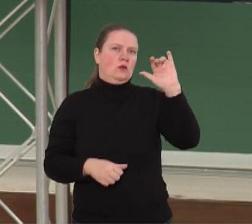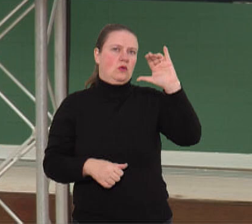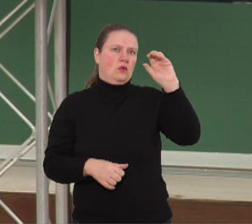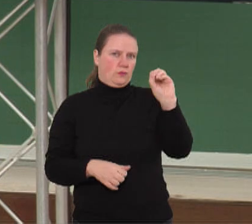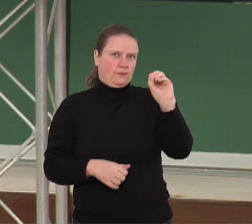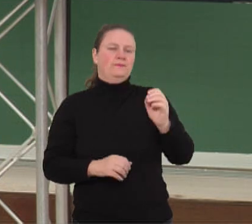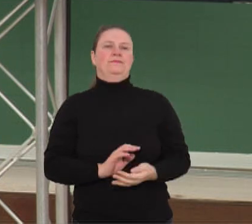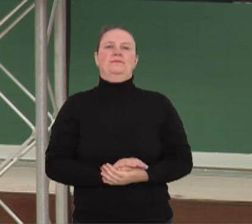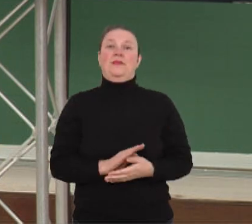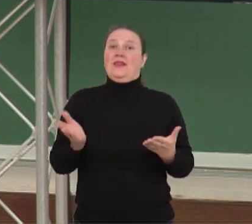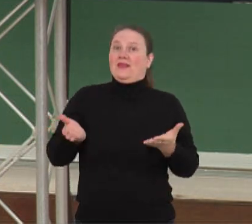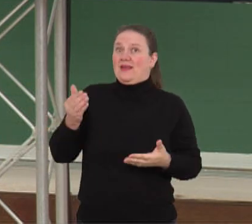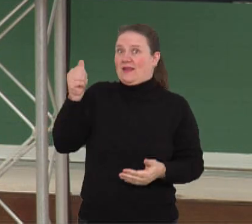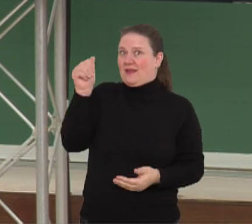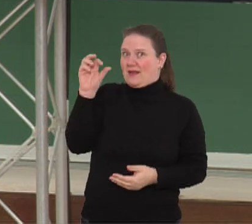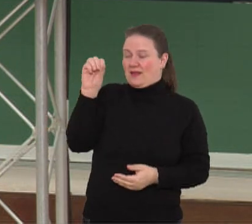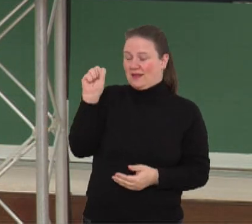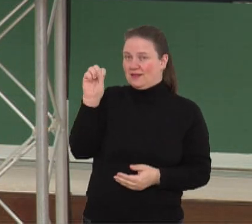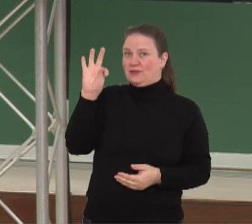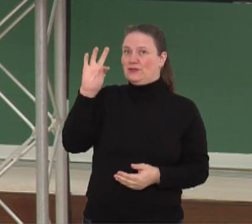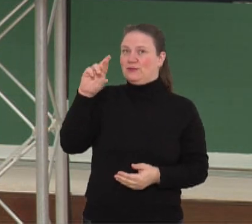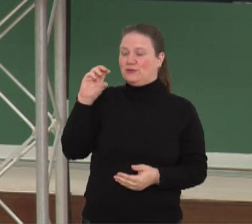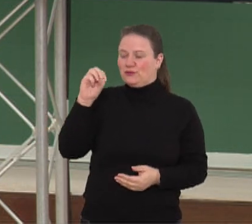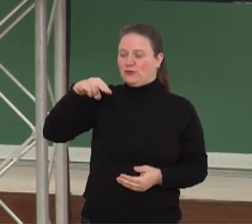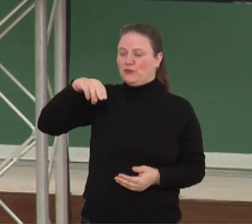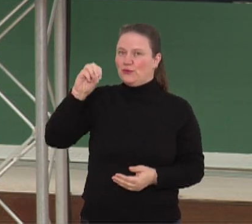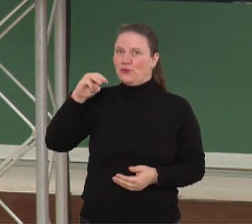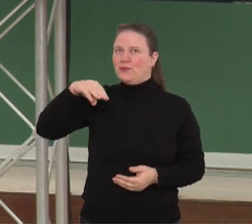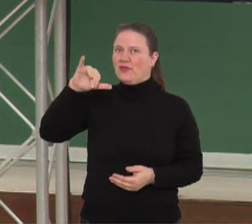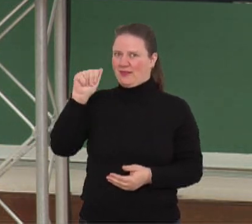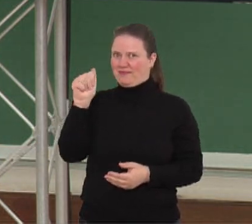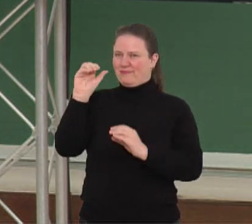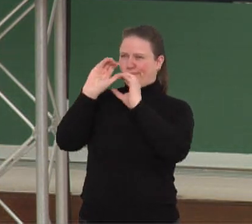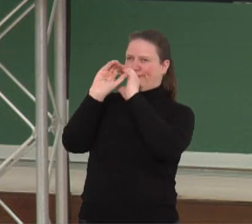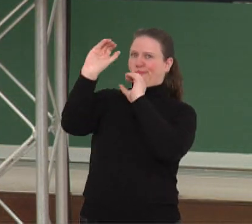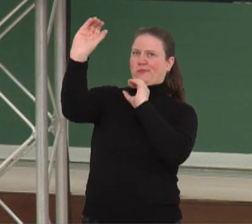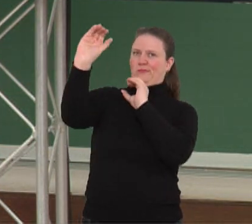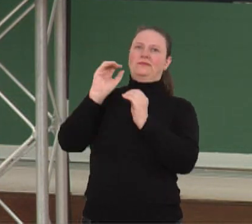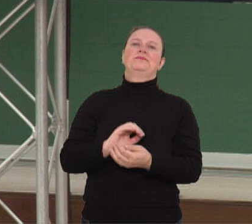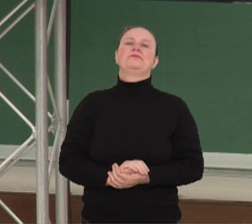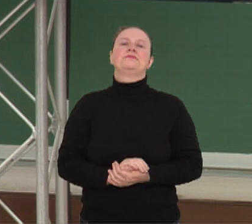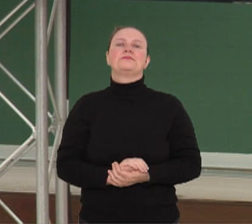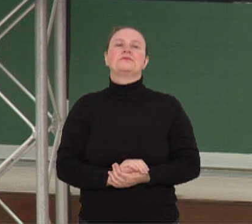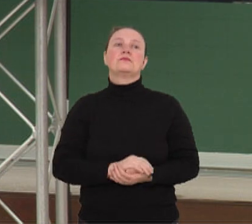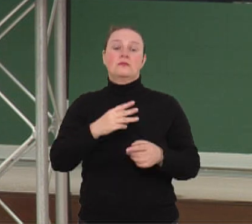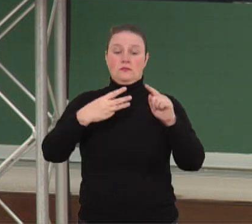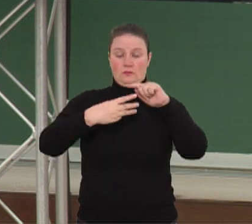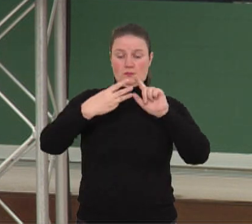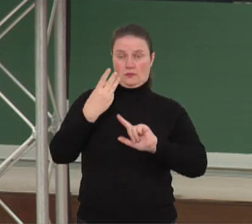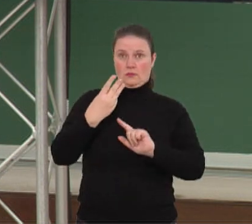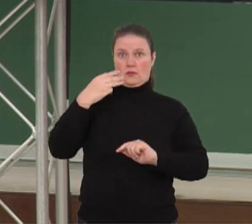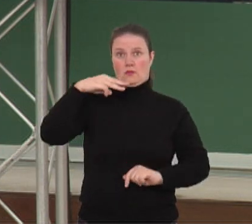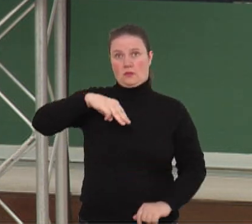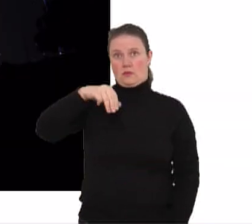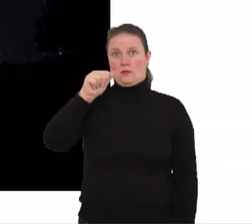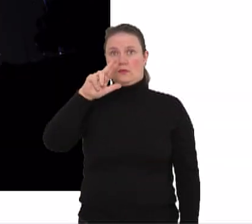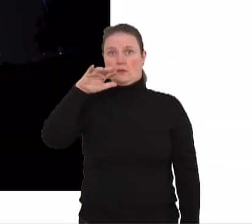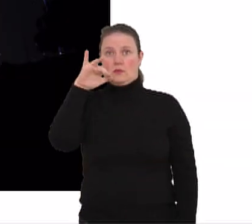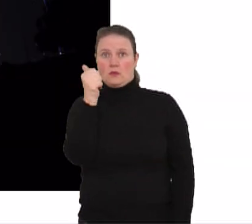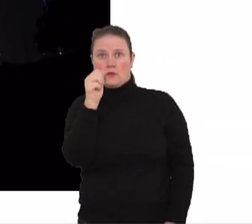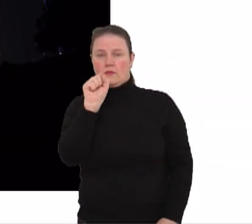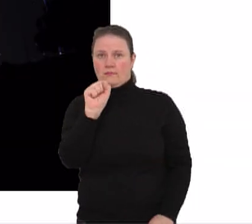na astronomia. O que a gente pode ver de interessante? As Três Marias apontam para